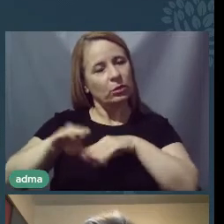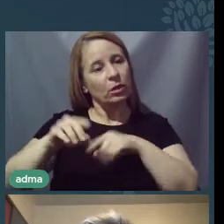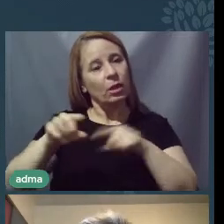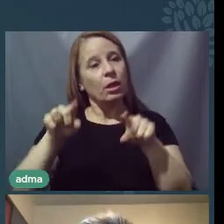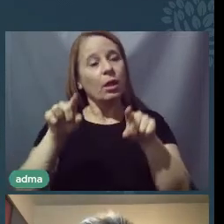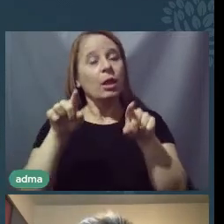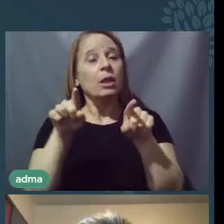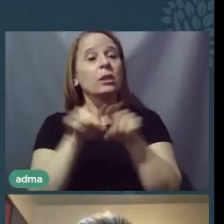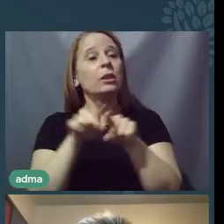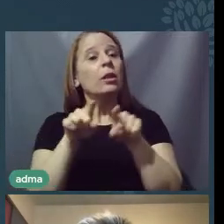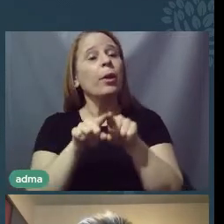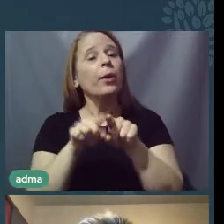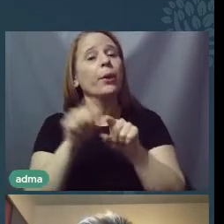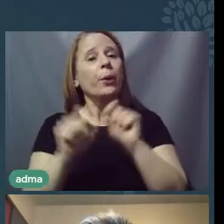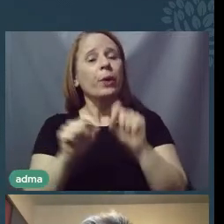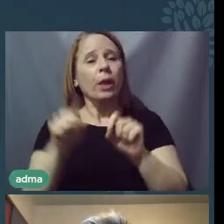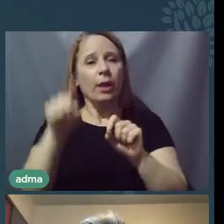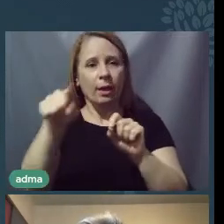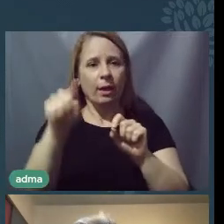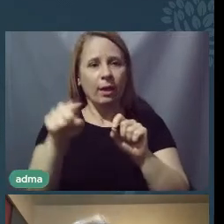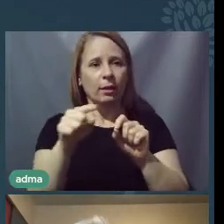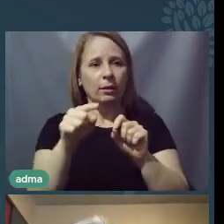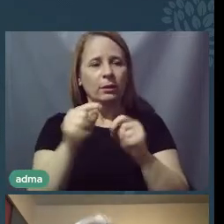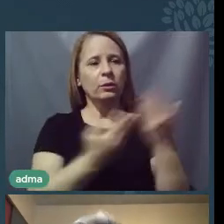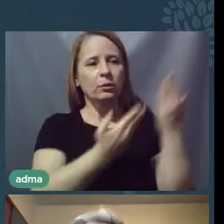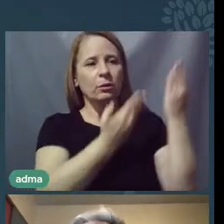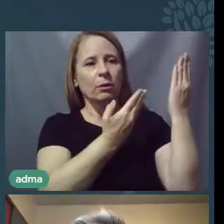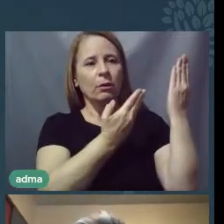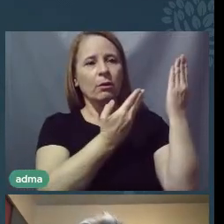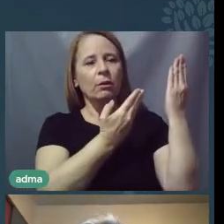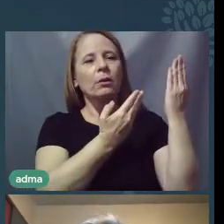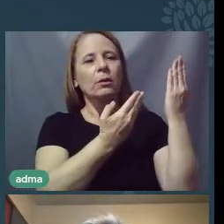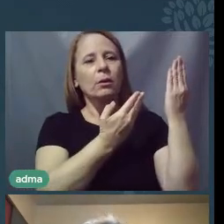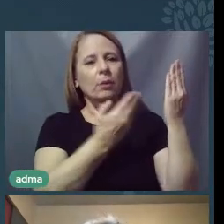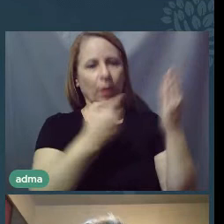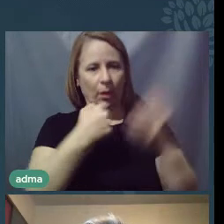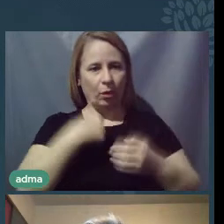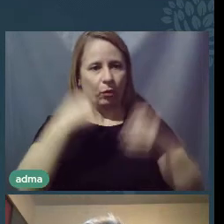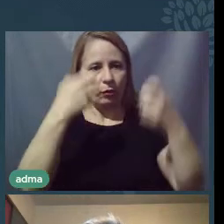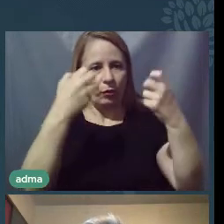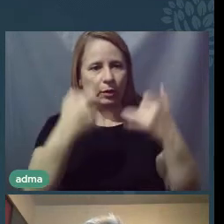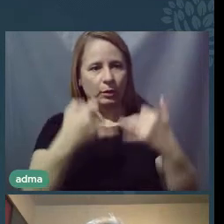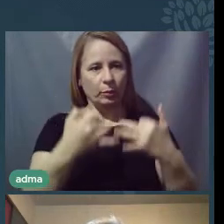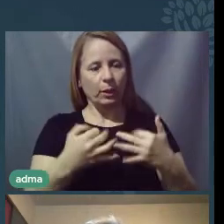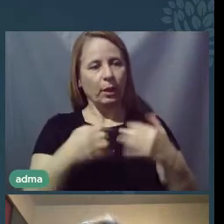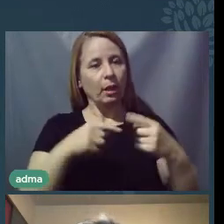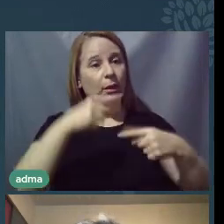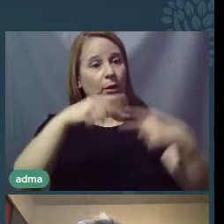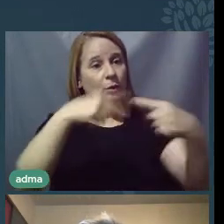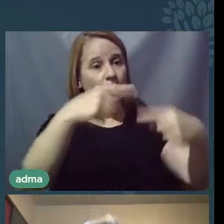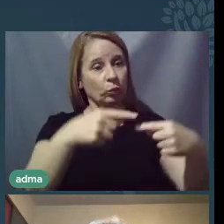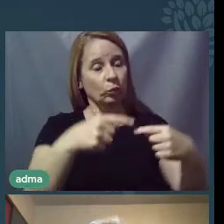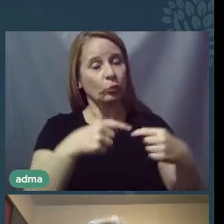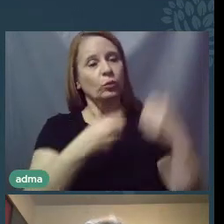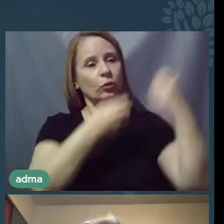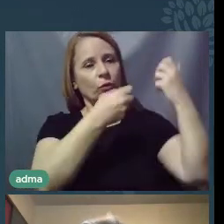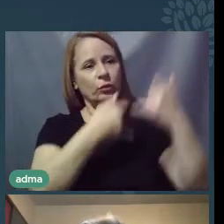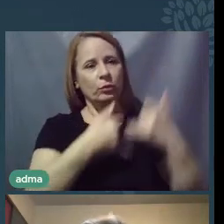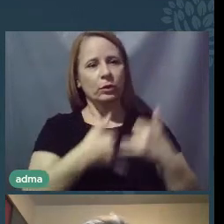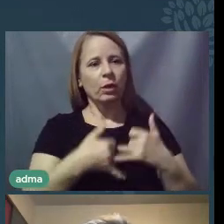E esse gráfico mostra, eu vou traduzi-lo melhor à frente, no slide seguinte,